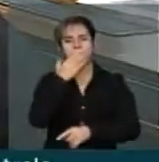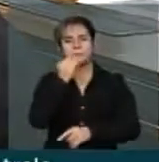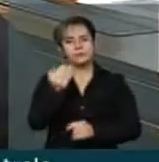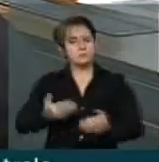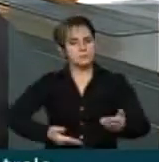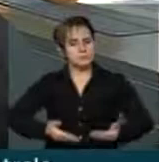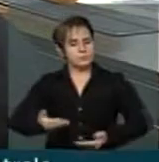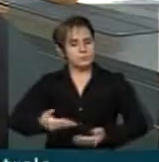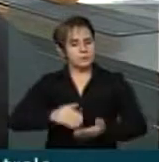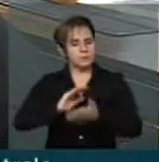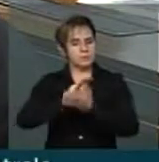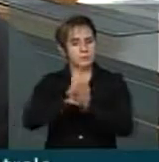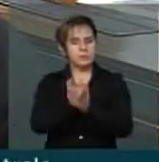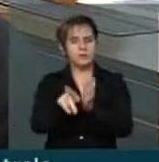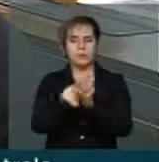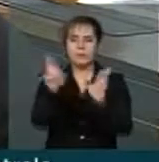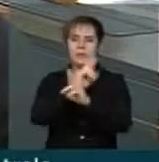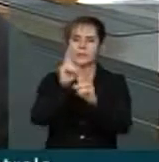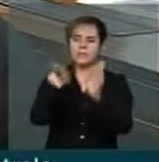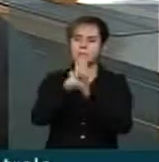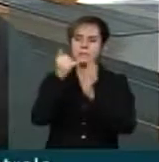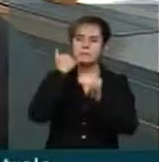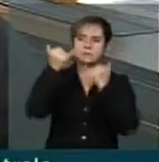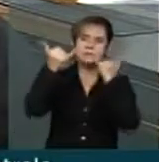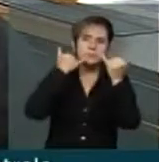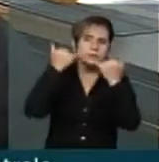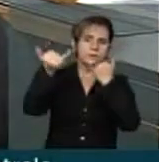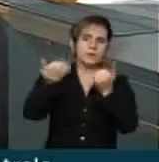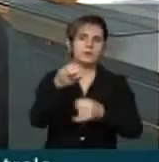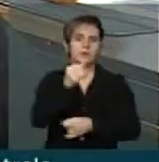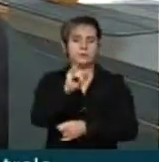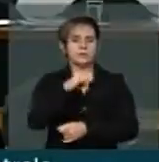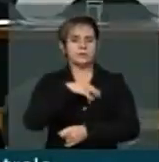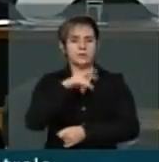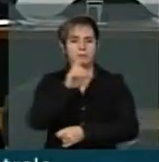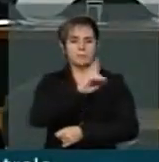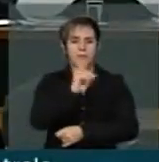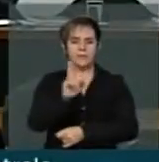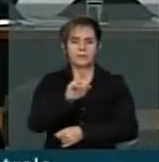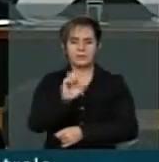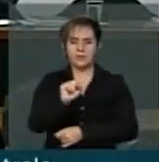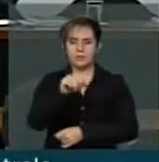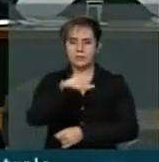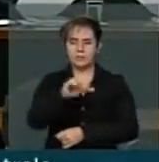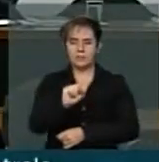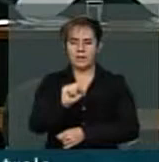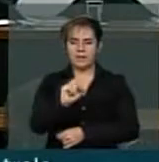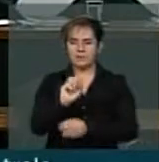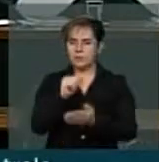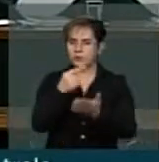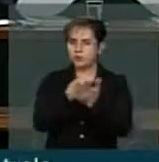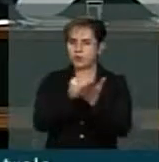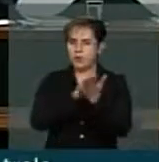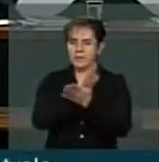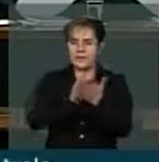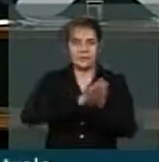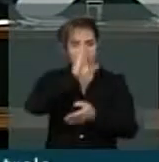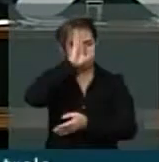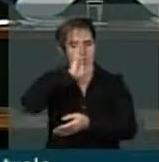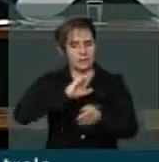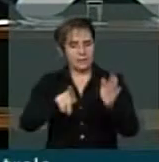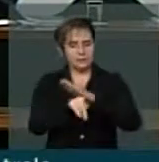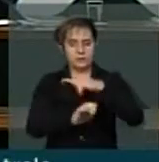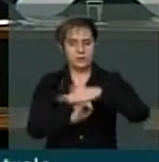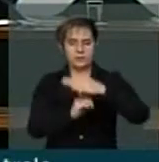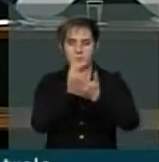de ofensor à rede de transmissão. Se vai ficar uma rede de SMS sem cobrar ou um preço pífio entre os usuários da mesma